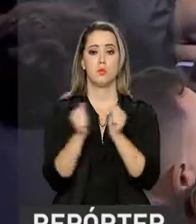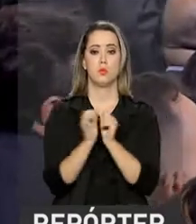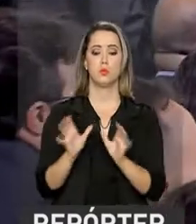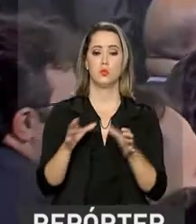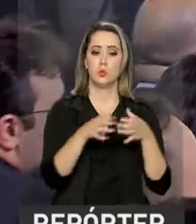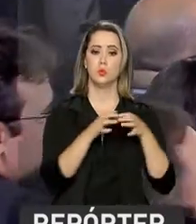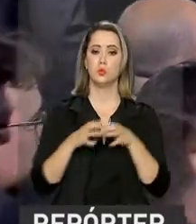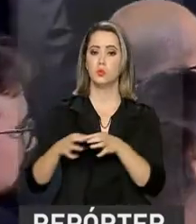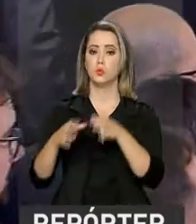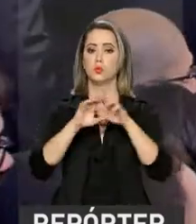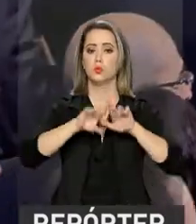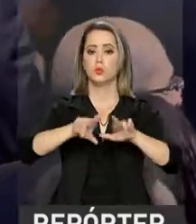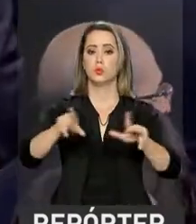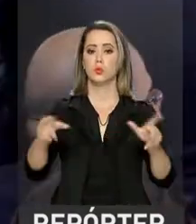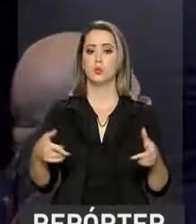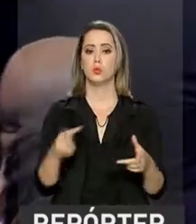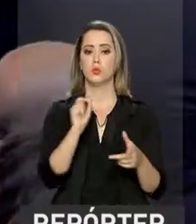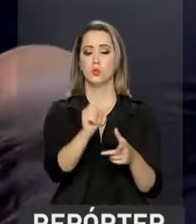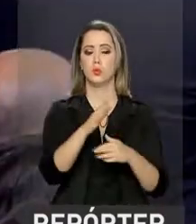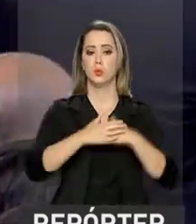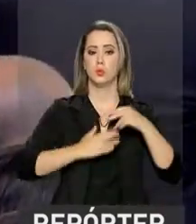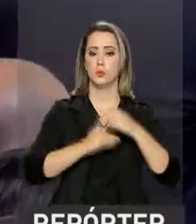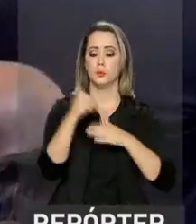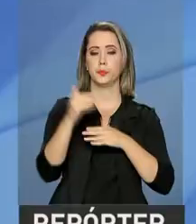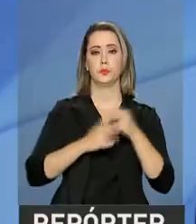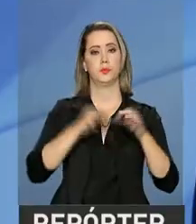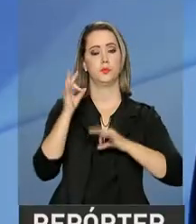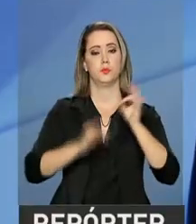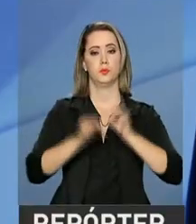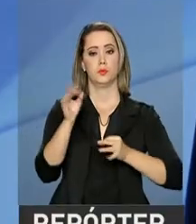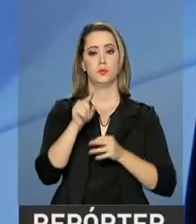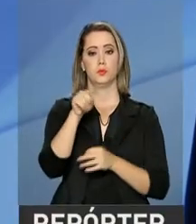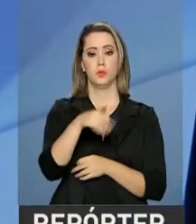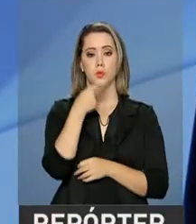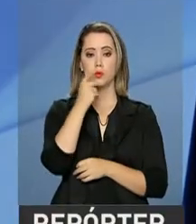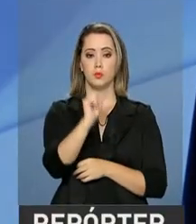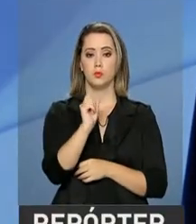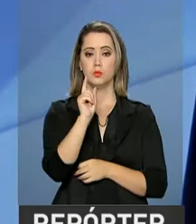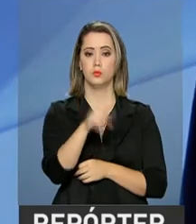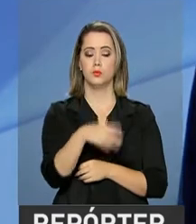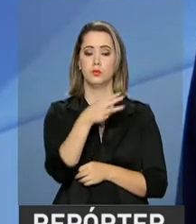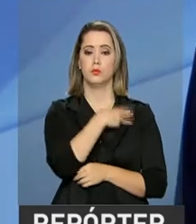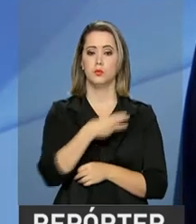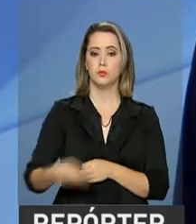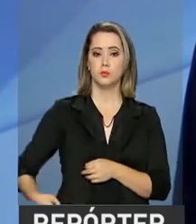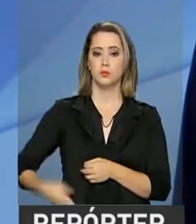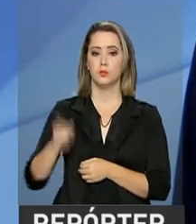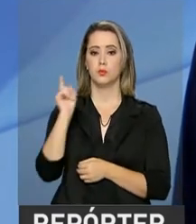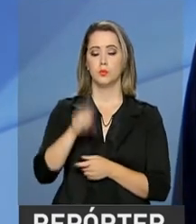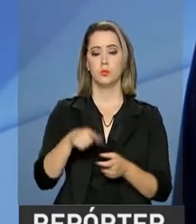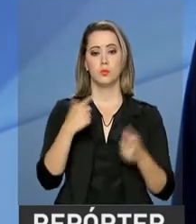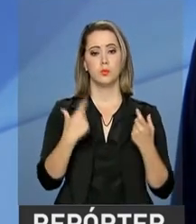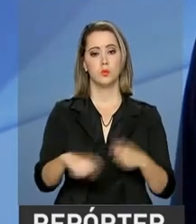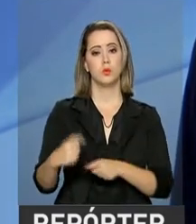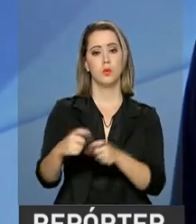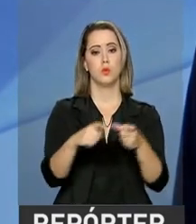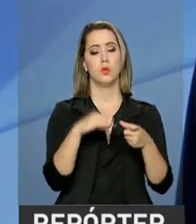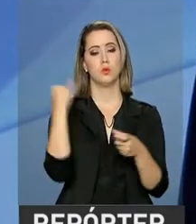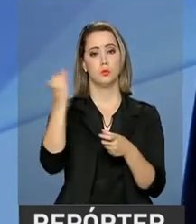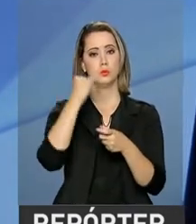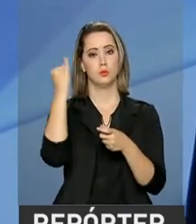e profissionais do direito no palácio do planalto ele ressaltou que o ministério é terreno fértil para a afirmação